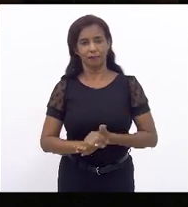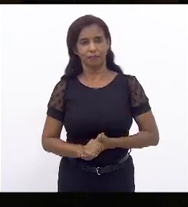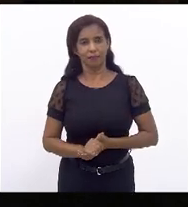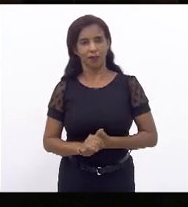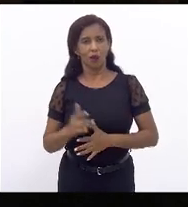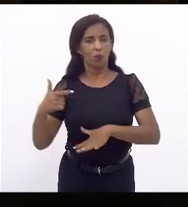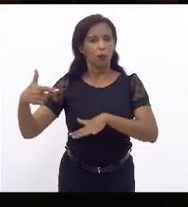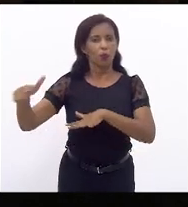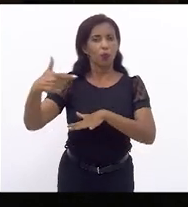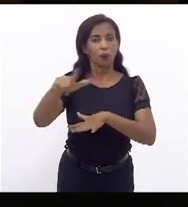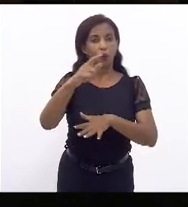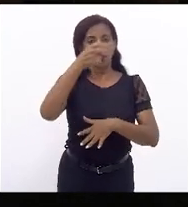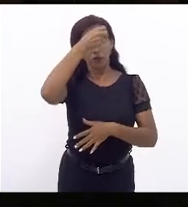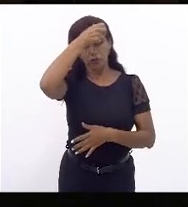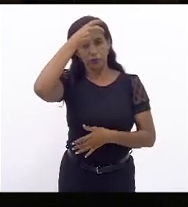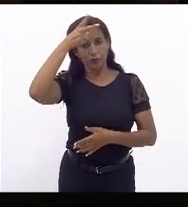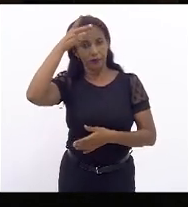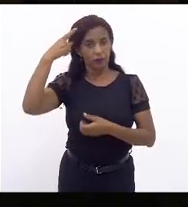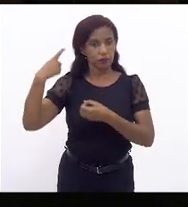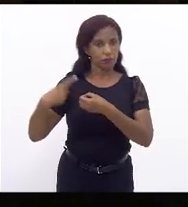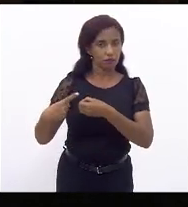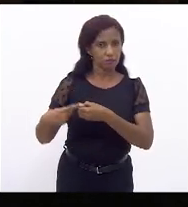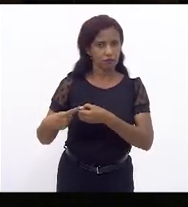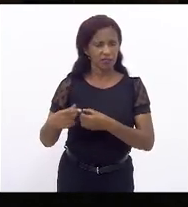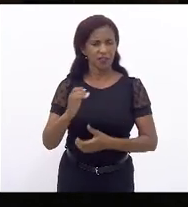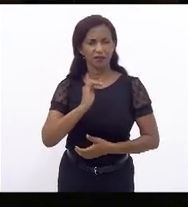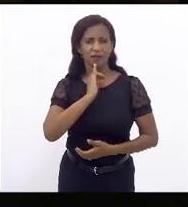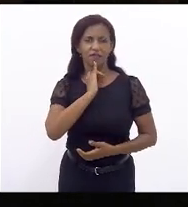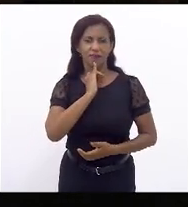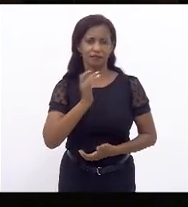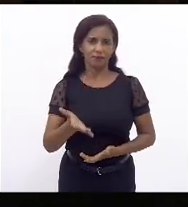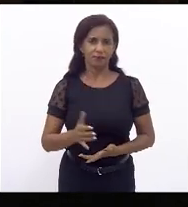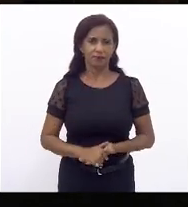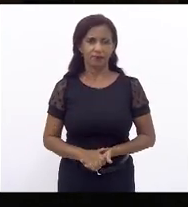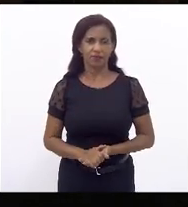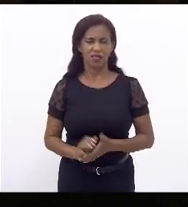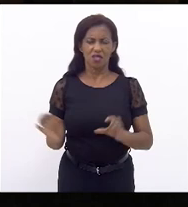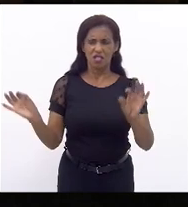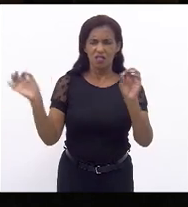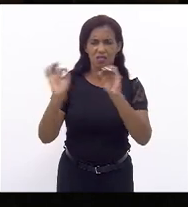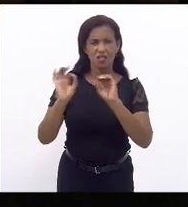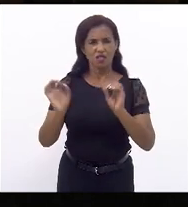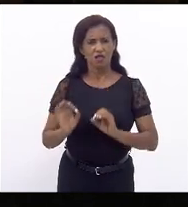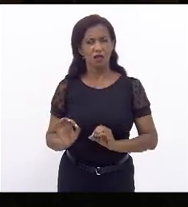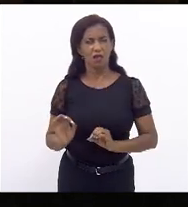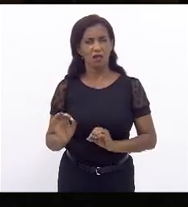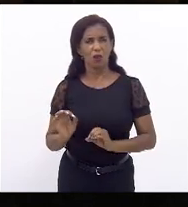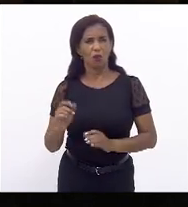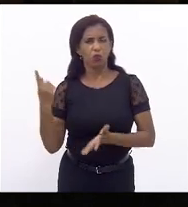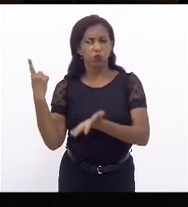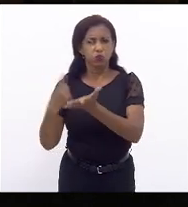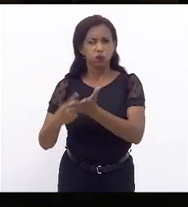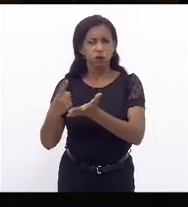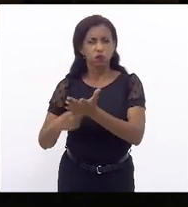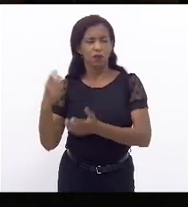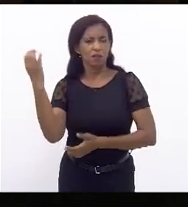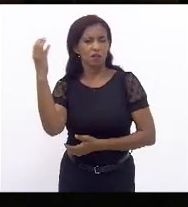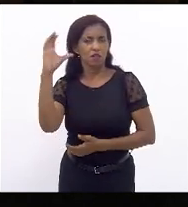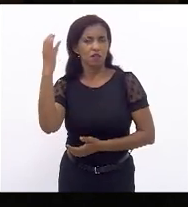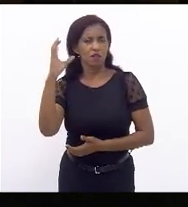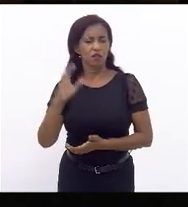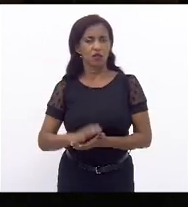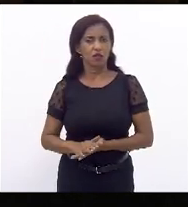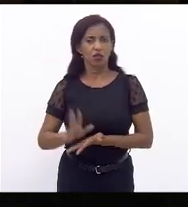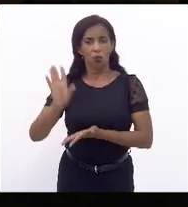desgraçadamente por outros municípios que, infelizmente, sem nenhum lastro científico profundo,